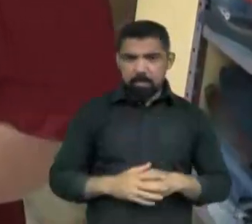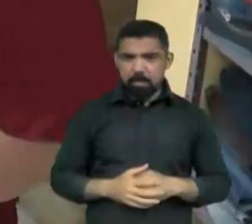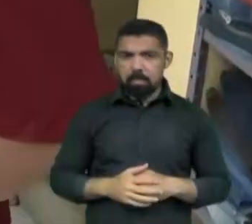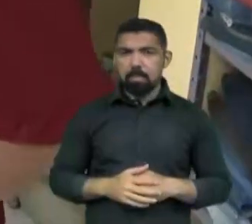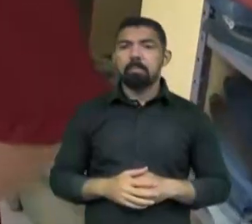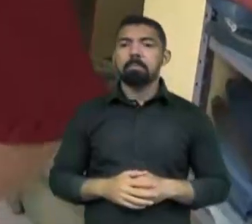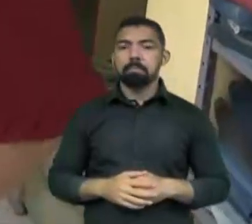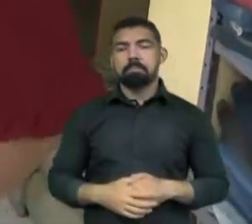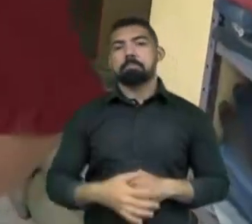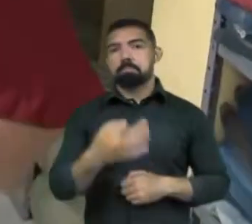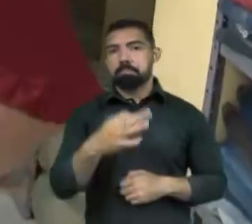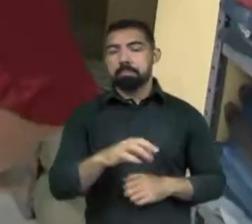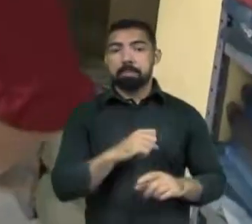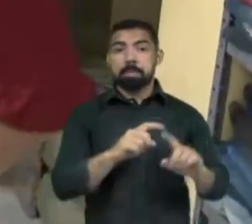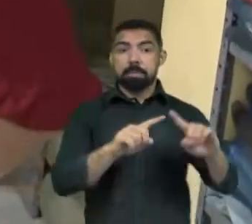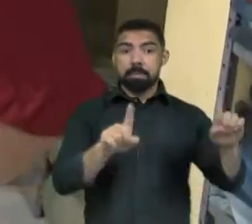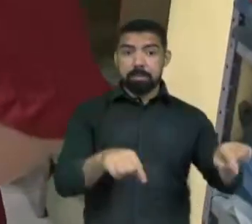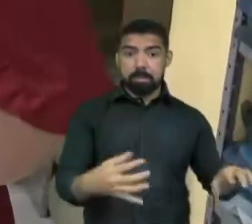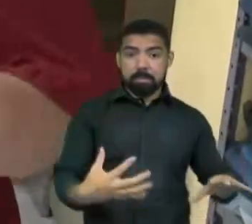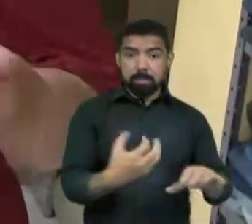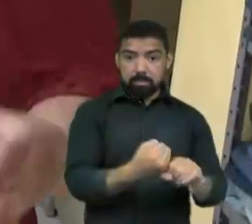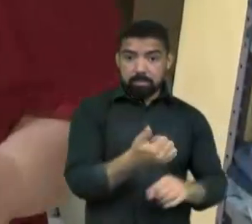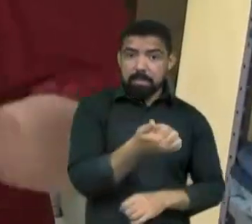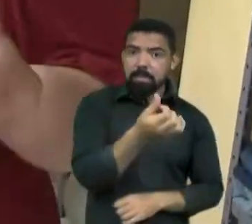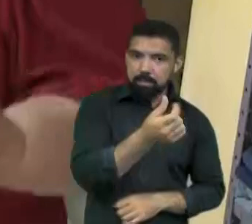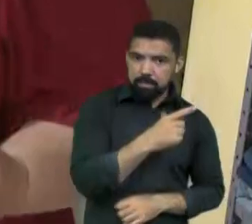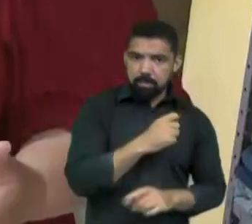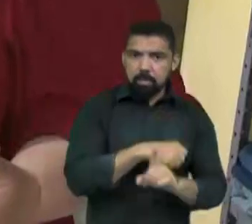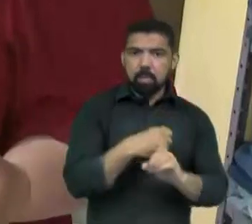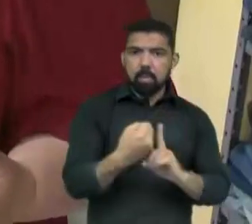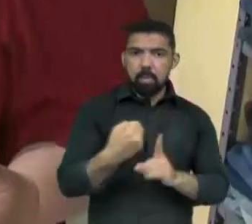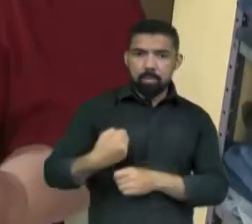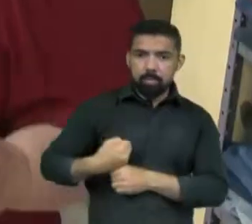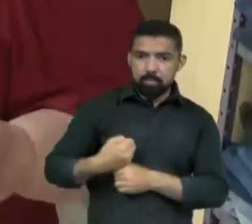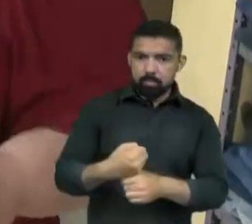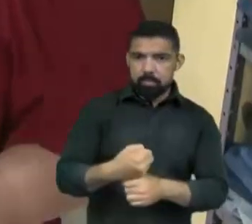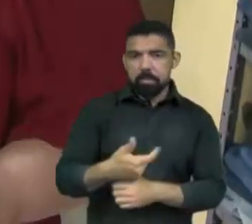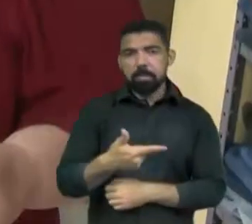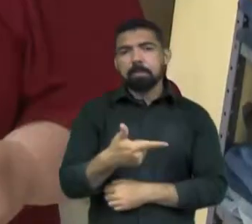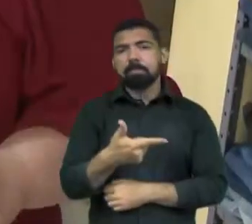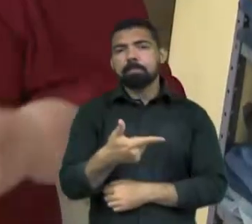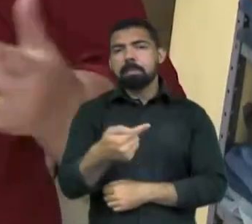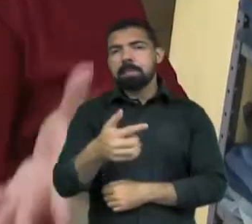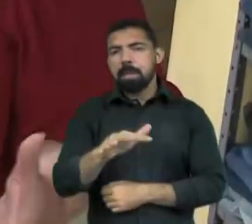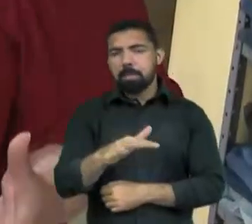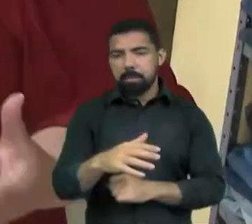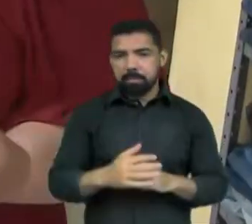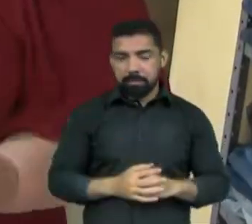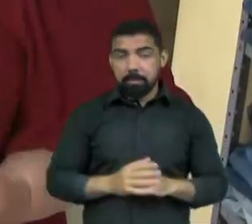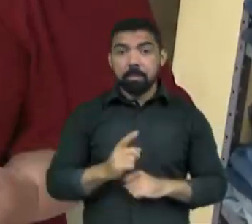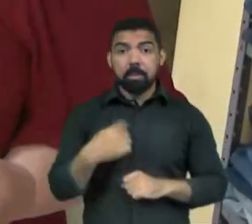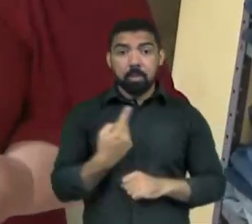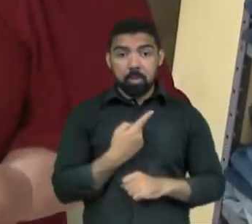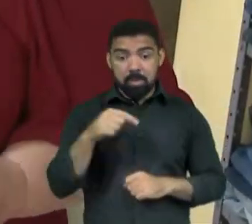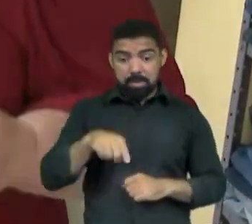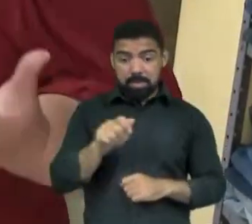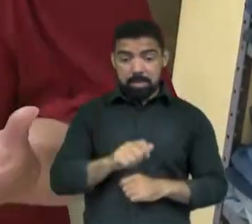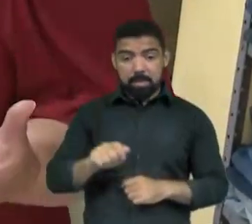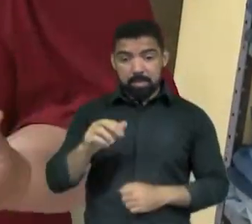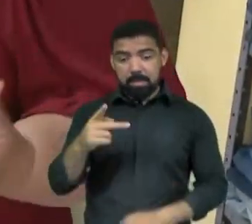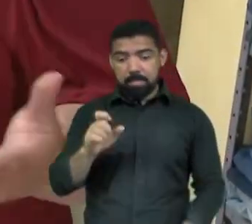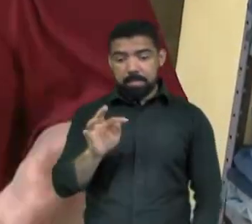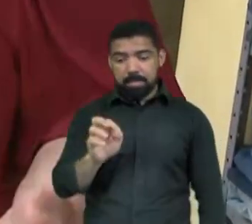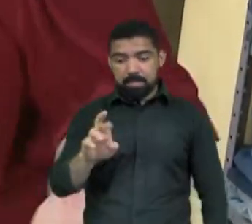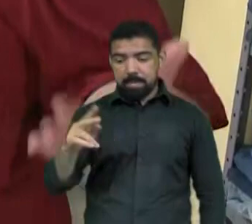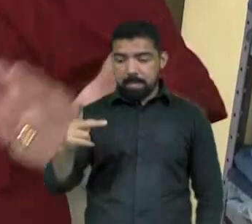16 programas sociais e que há 26 anos, quase 27 anos, a Peter Pan desenvolve dentro do hospital e isso só